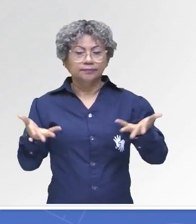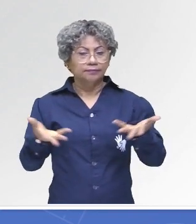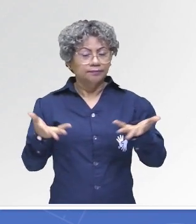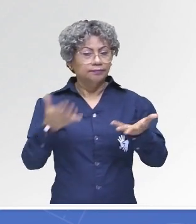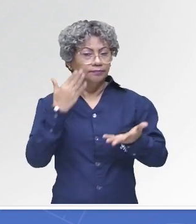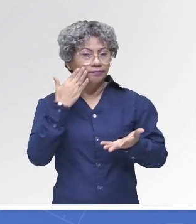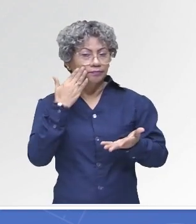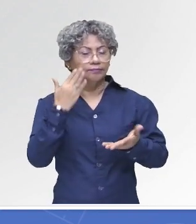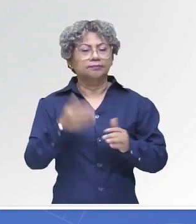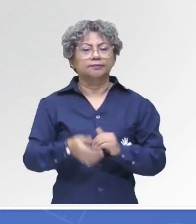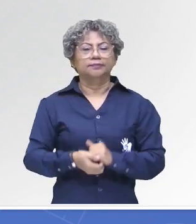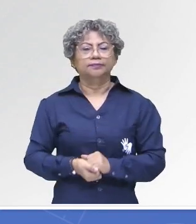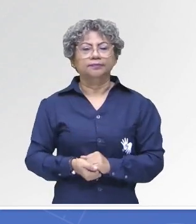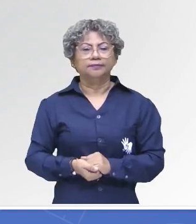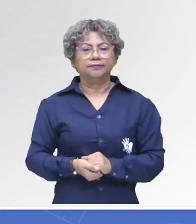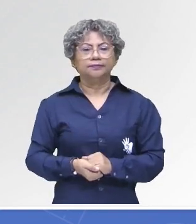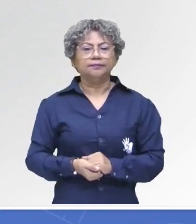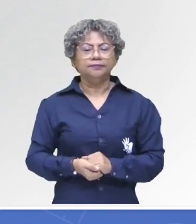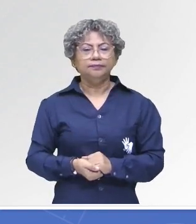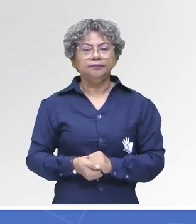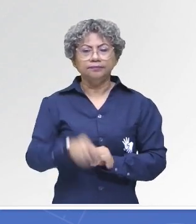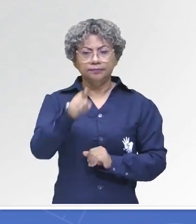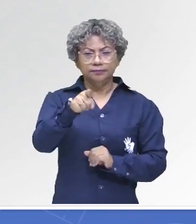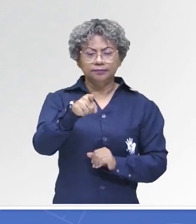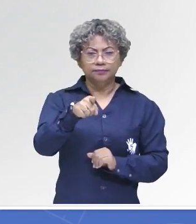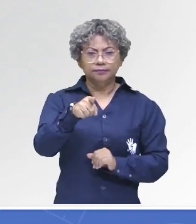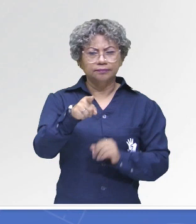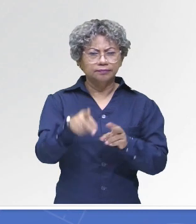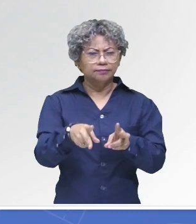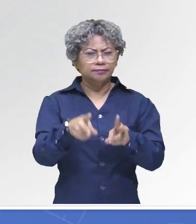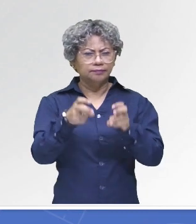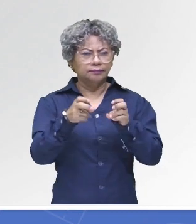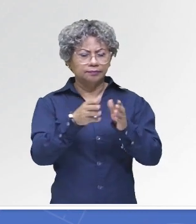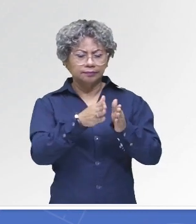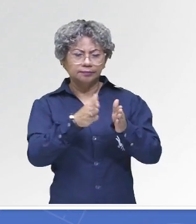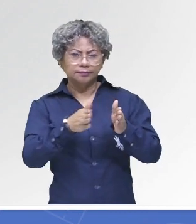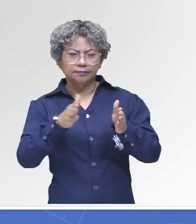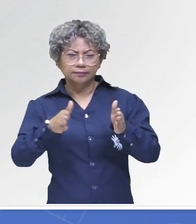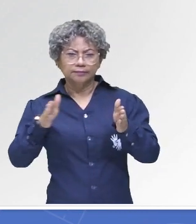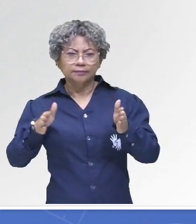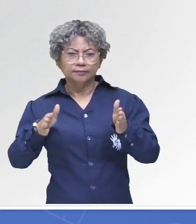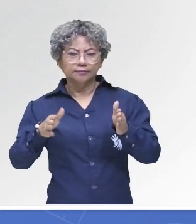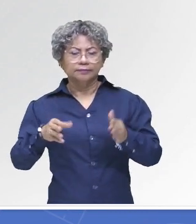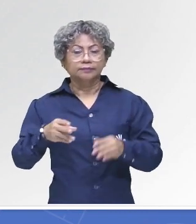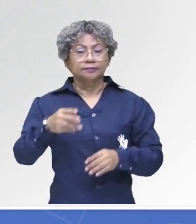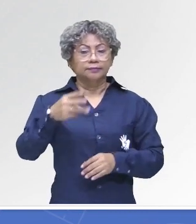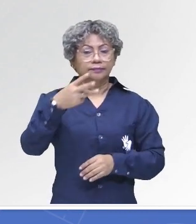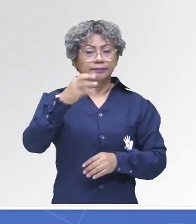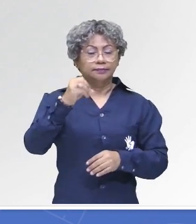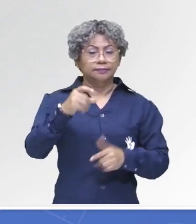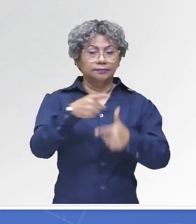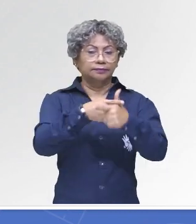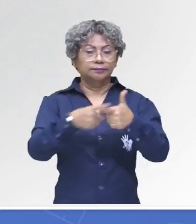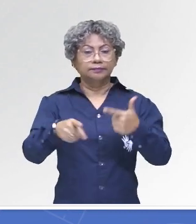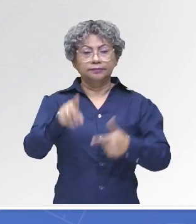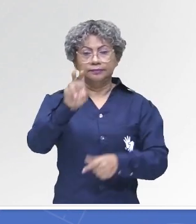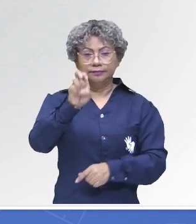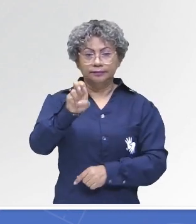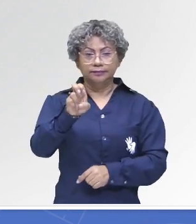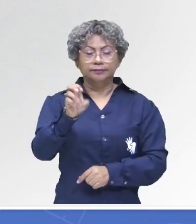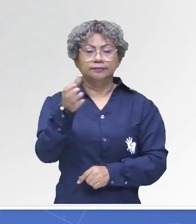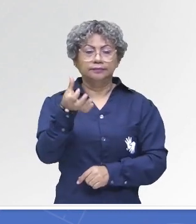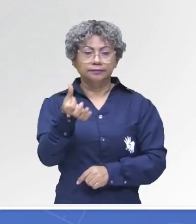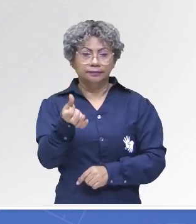cálculo, olha. Quando você observa, olha, o primeiro passo foi dividir 30 por 5, que é 6. O 9